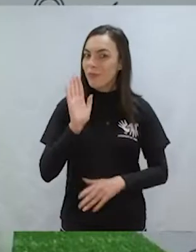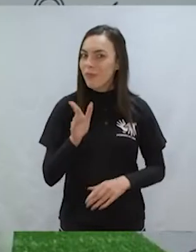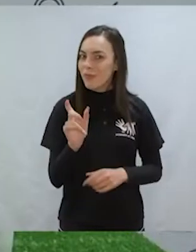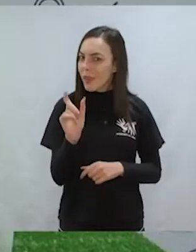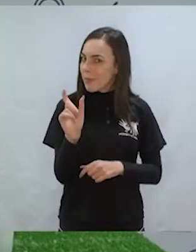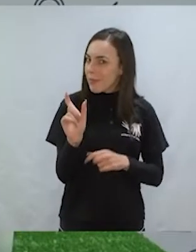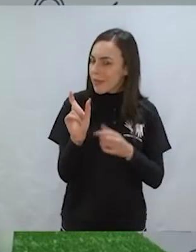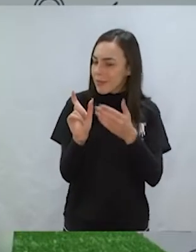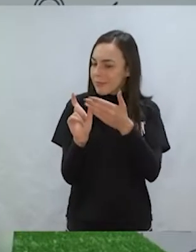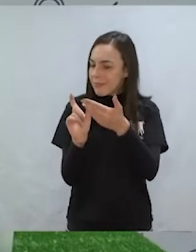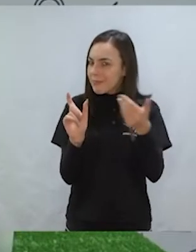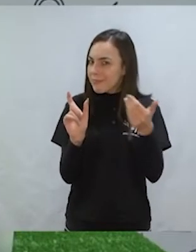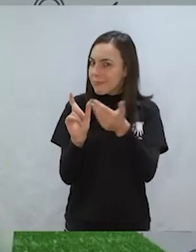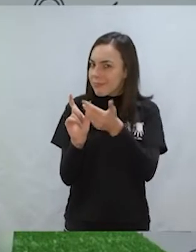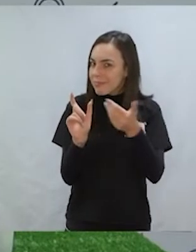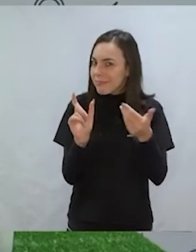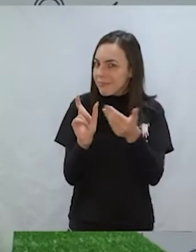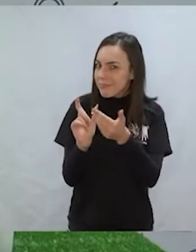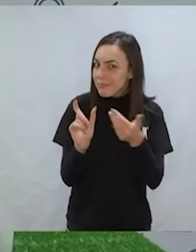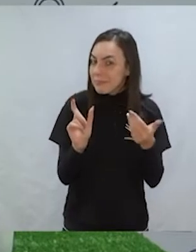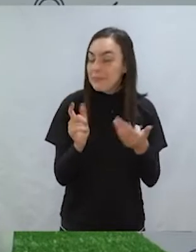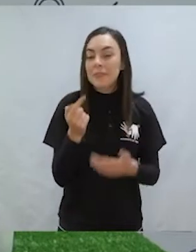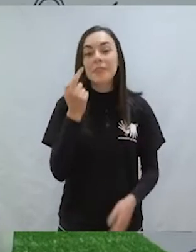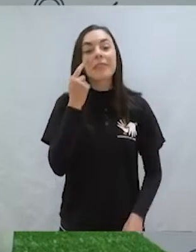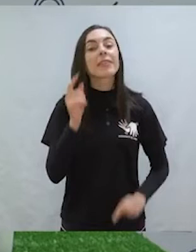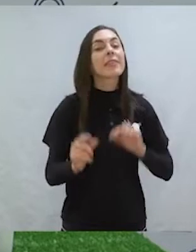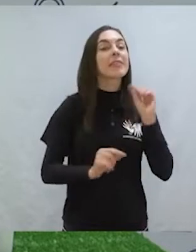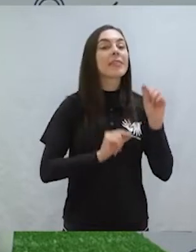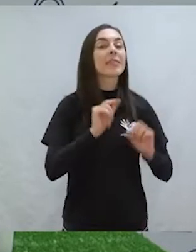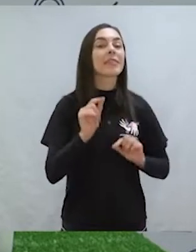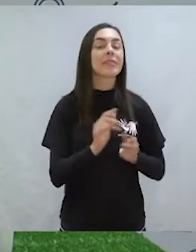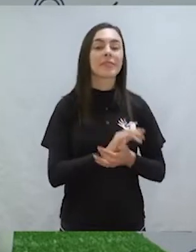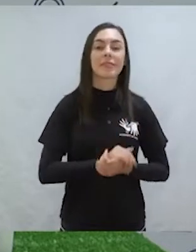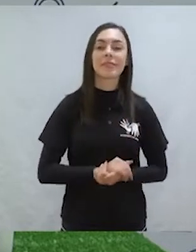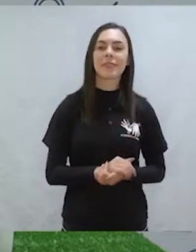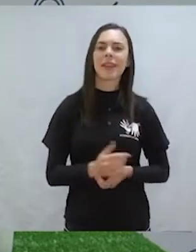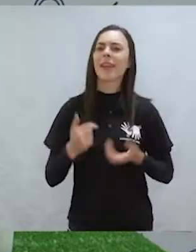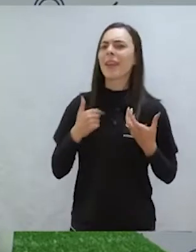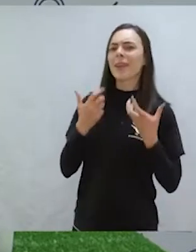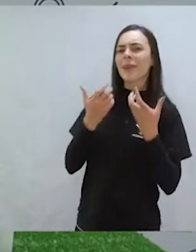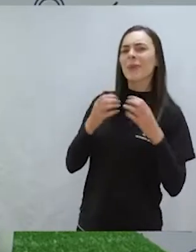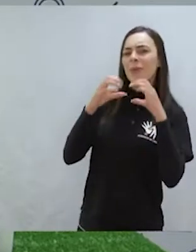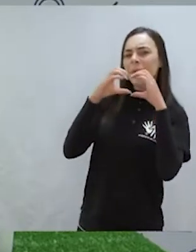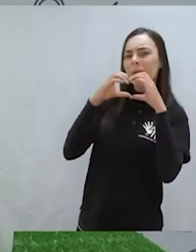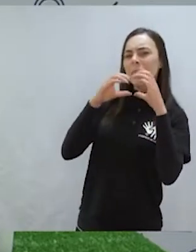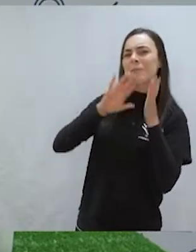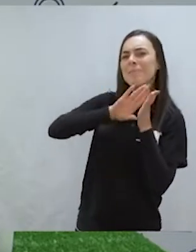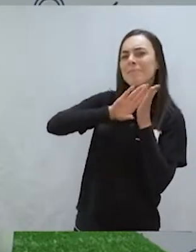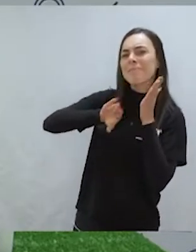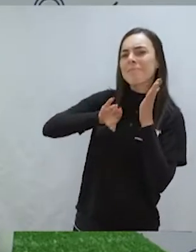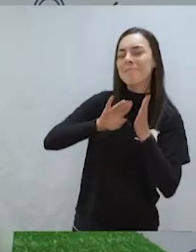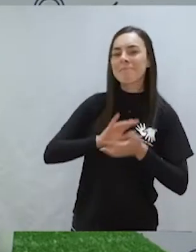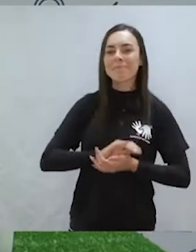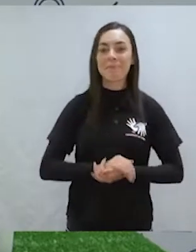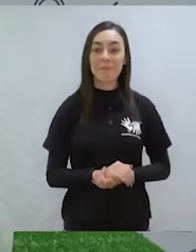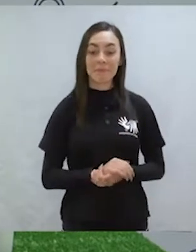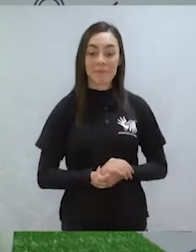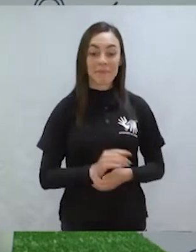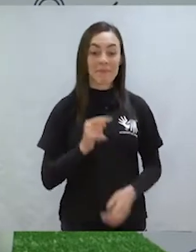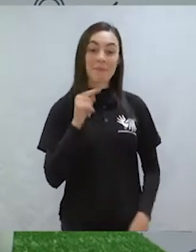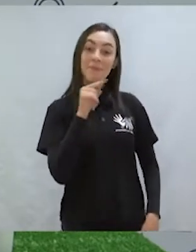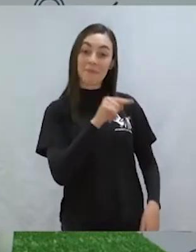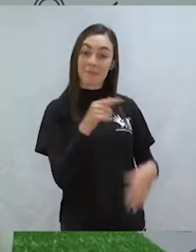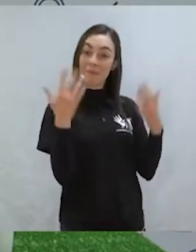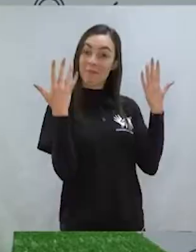uma palavra, tá? Só com letras por enquanto. Quem vem agora? Eu quero o coração, professora. O